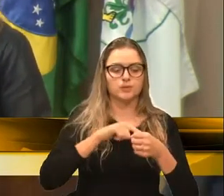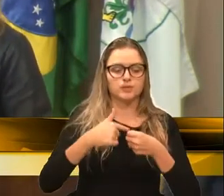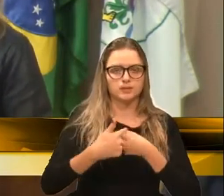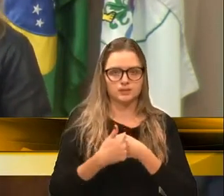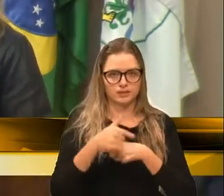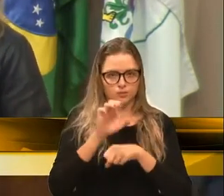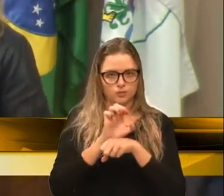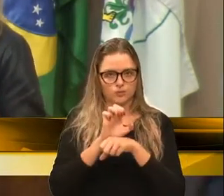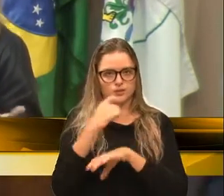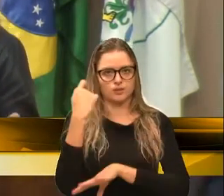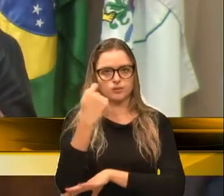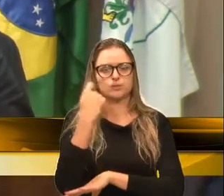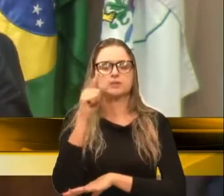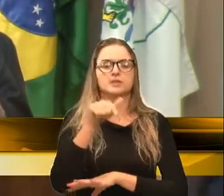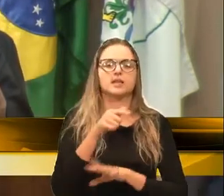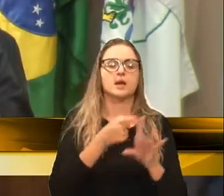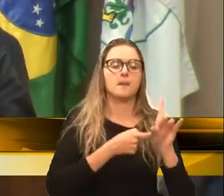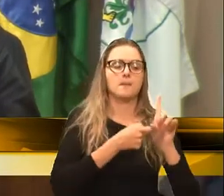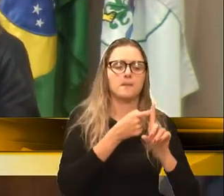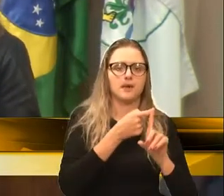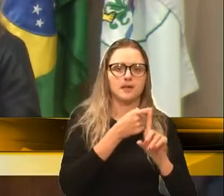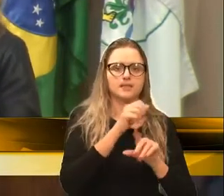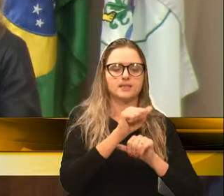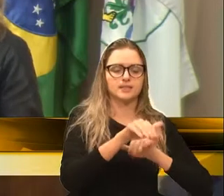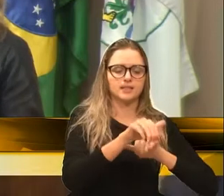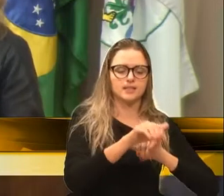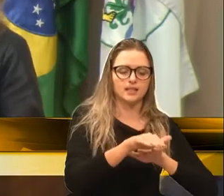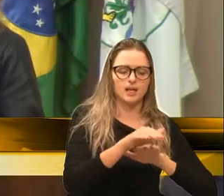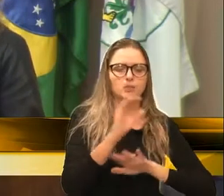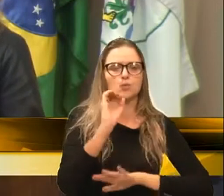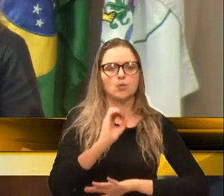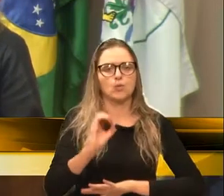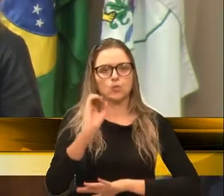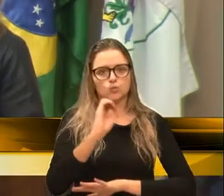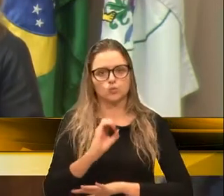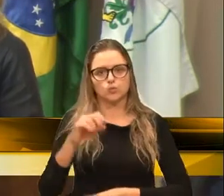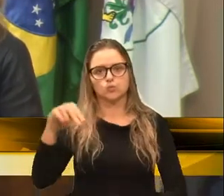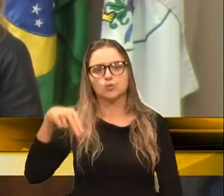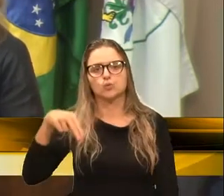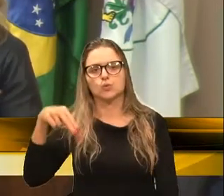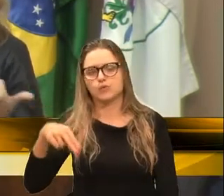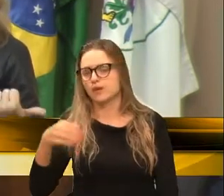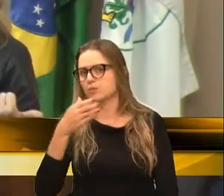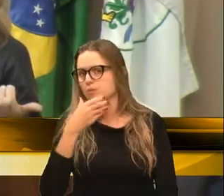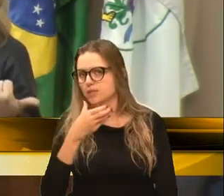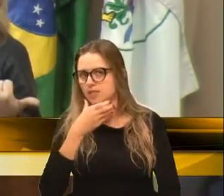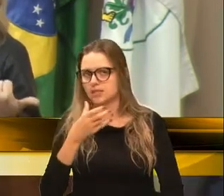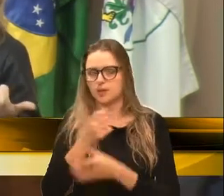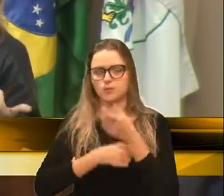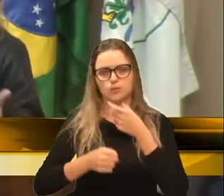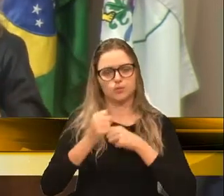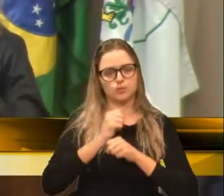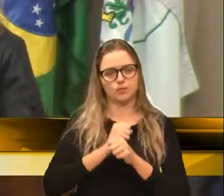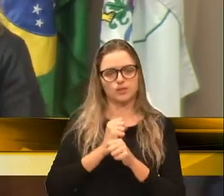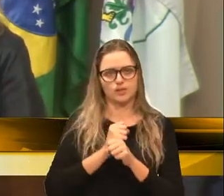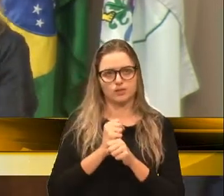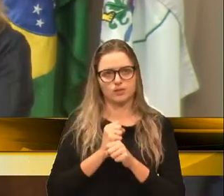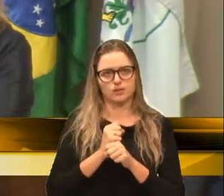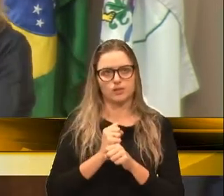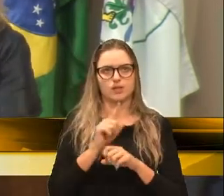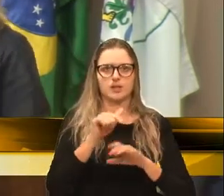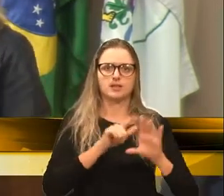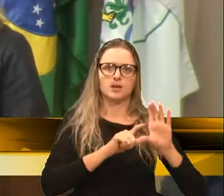eles são referente aos meses de setembro, outubro, novembro e dezembro do ano passado. Então, é uma